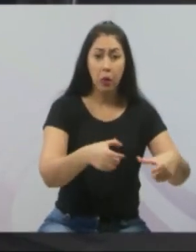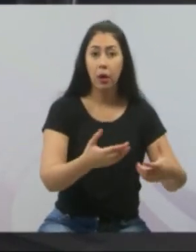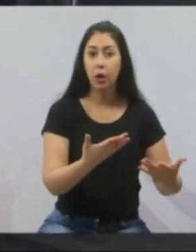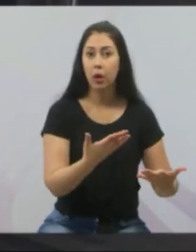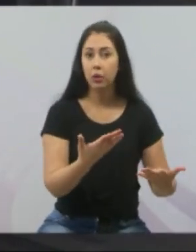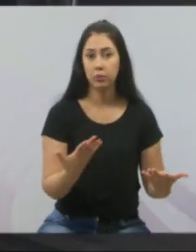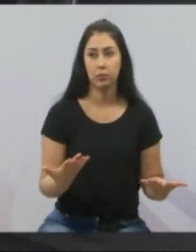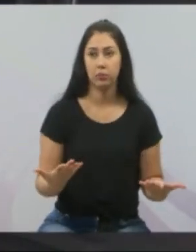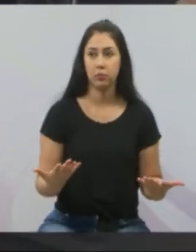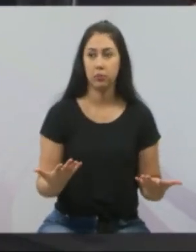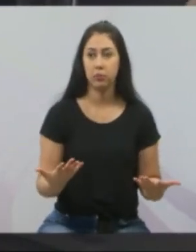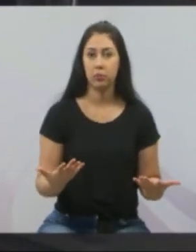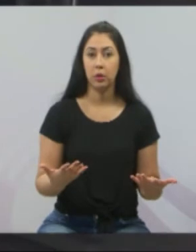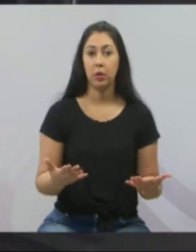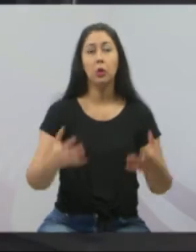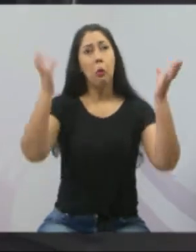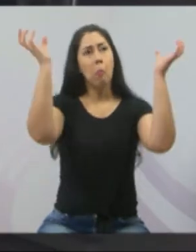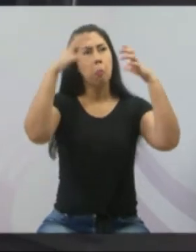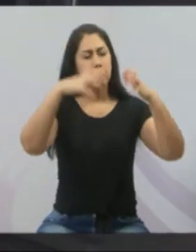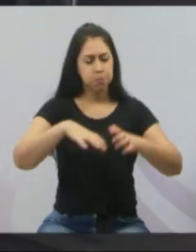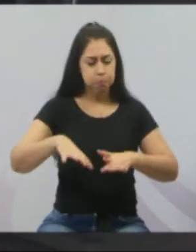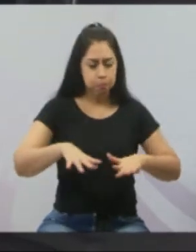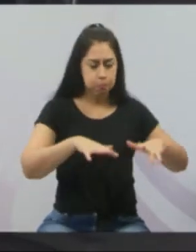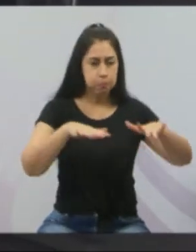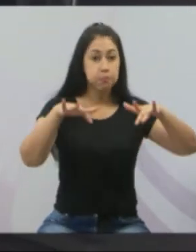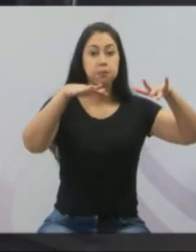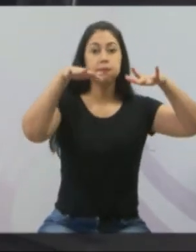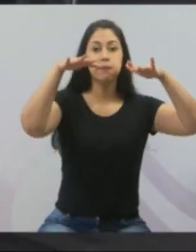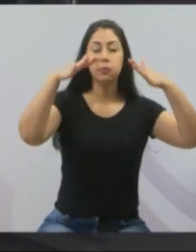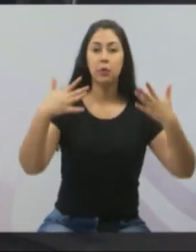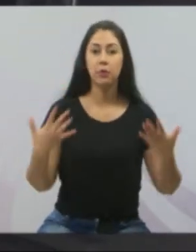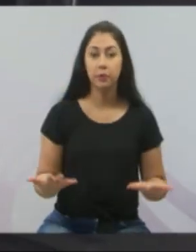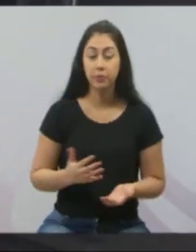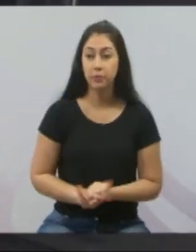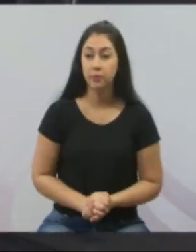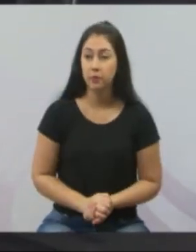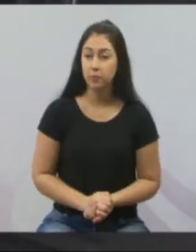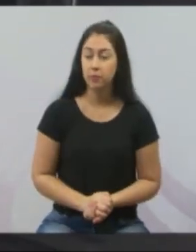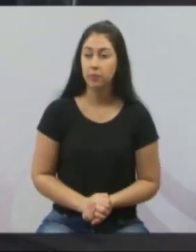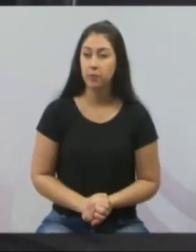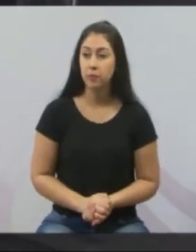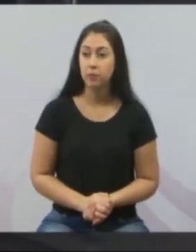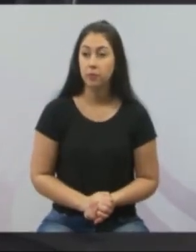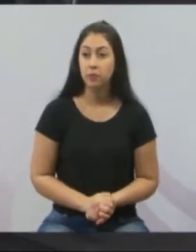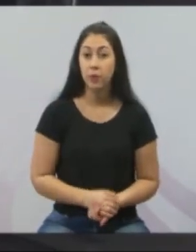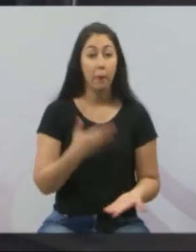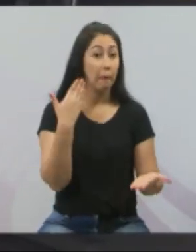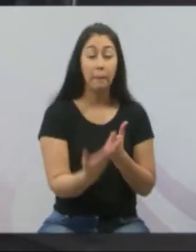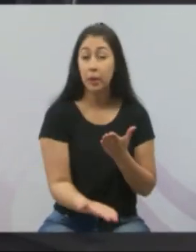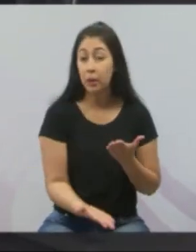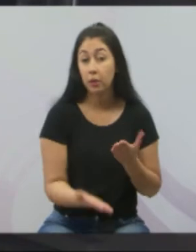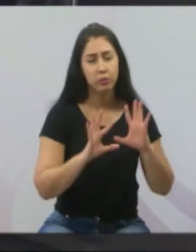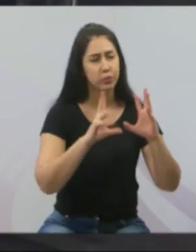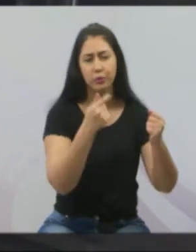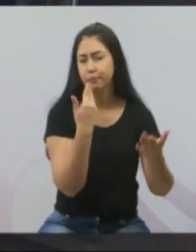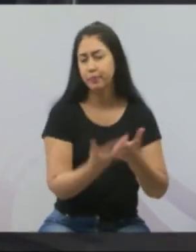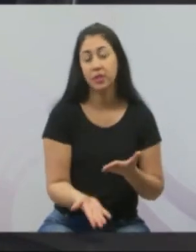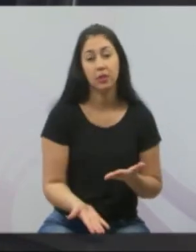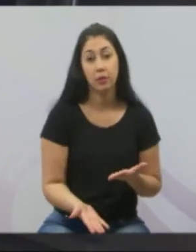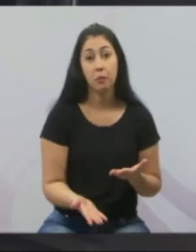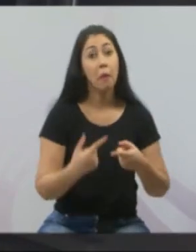DR, a gente está cobrando manutenção naquelas bocas de lobo que fica ali, como bem falou a segunda secretária, de frente à antiga fábrica